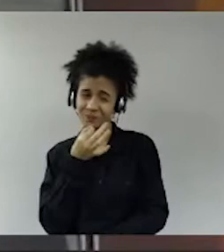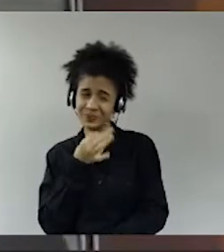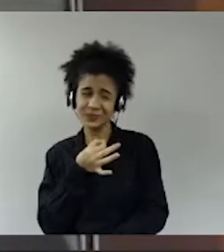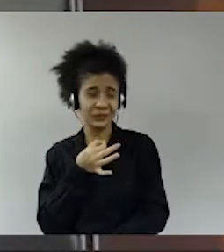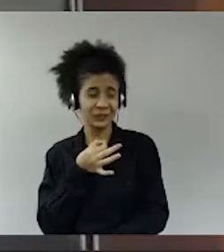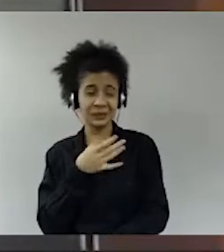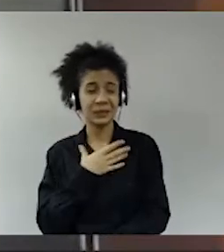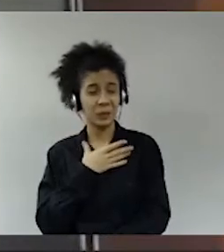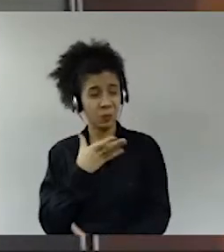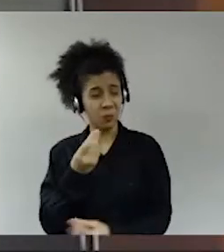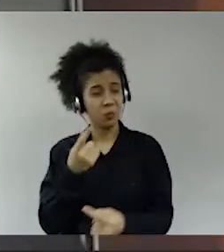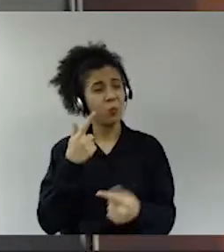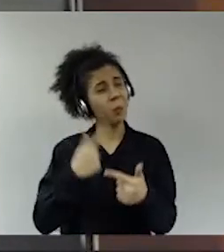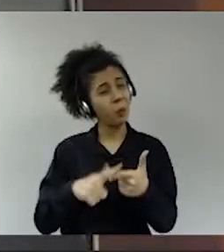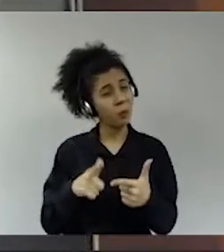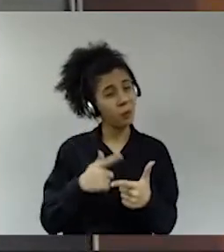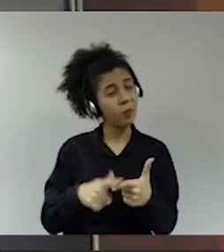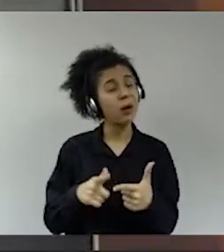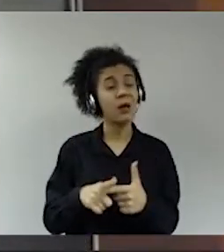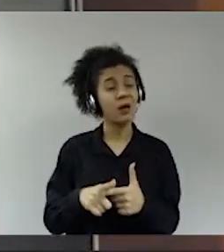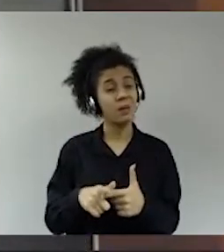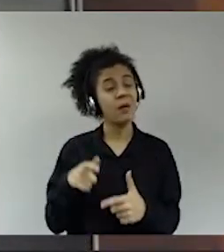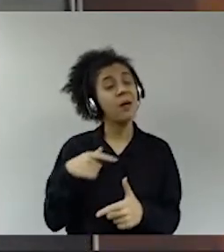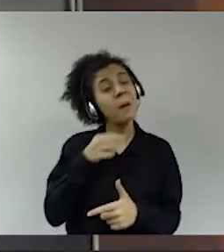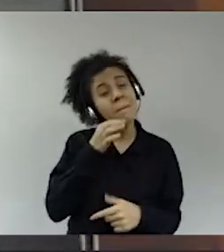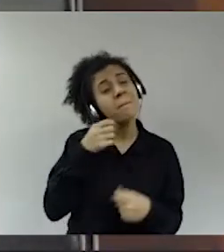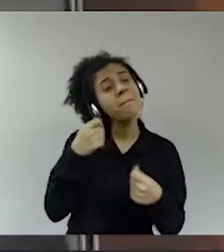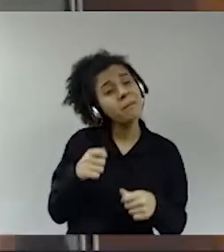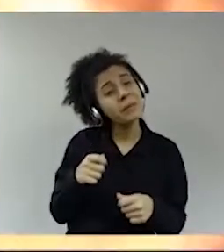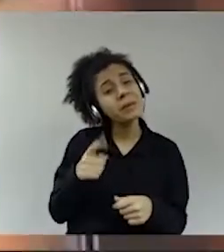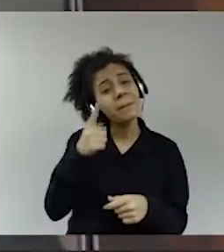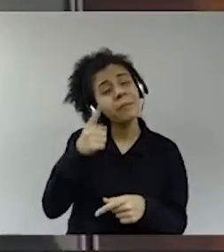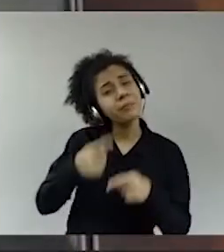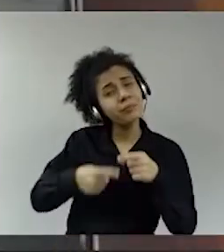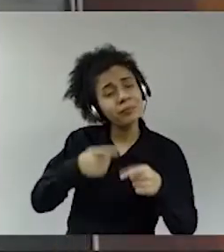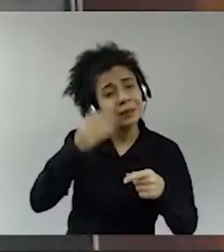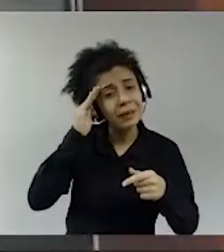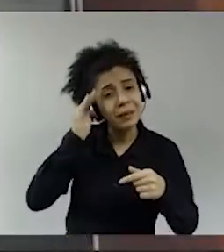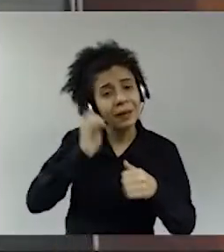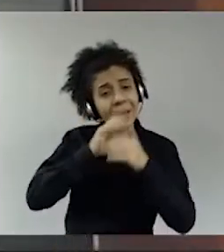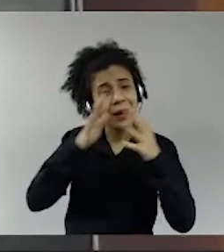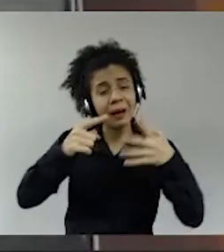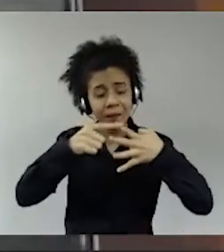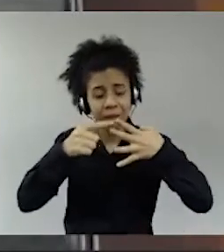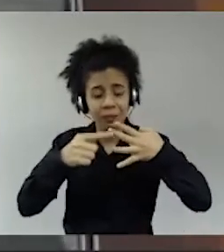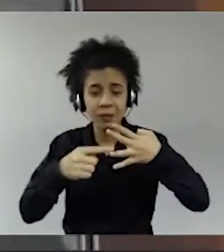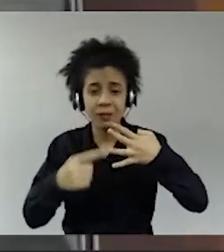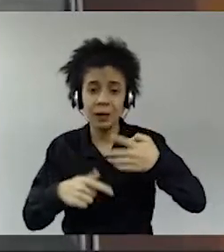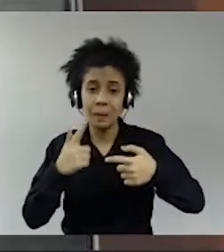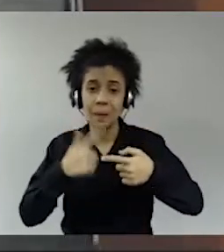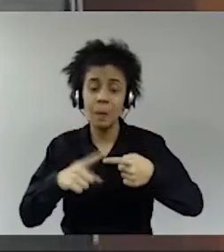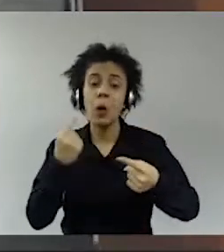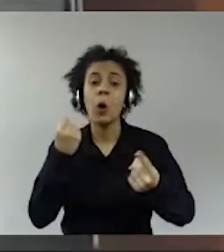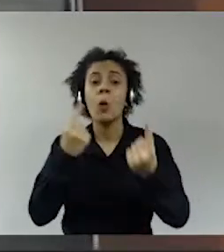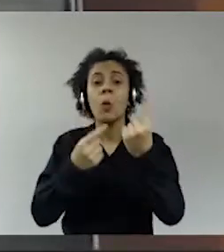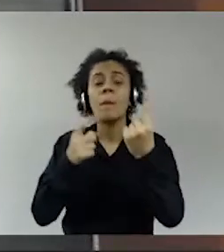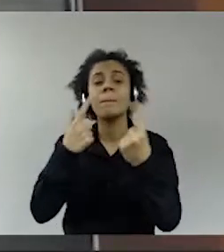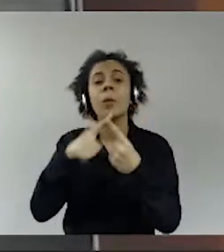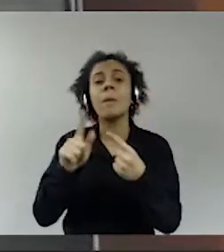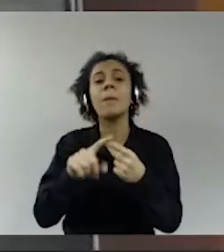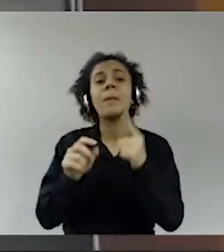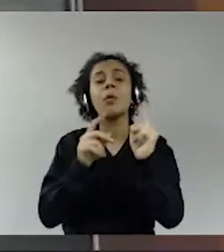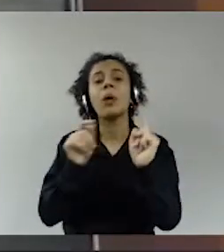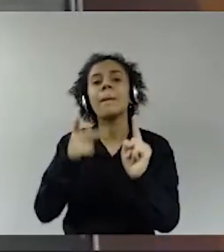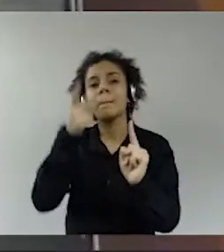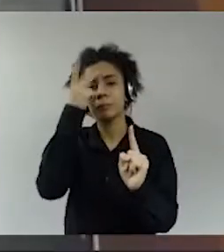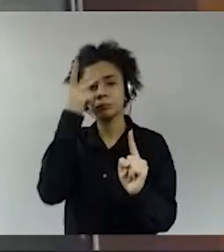alguns problemas que precisam, pelo menos, serem discutidos de maneira transparente. O primeiro deles diz respeito à